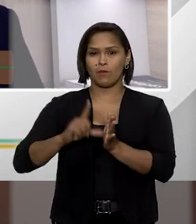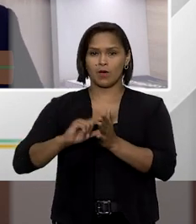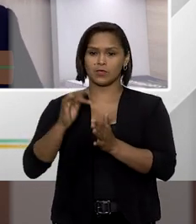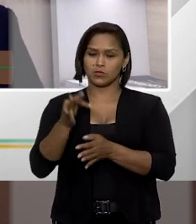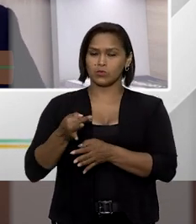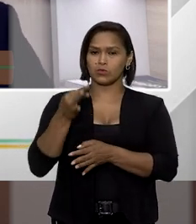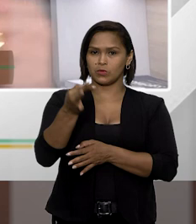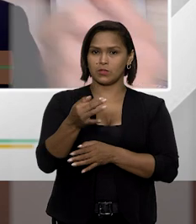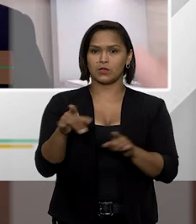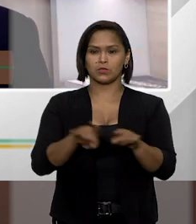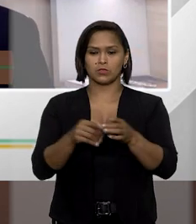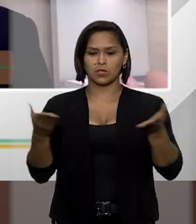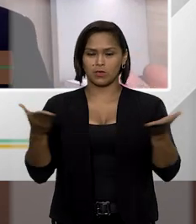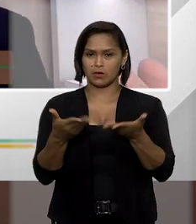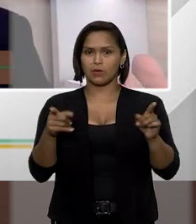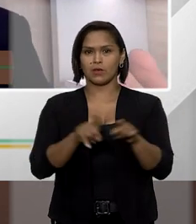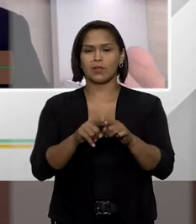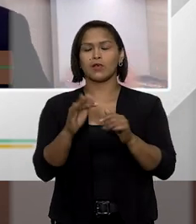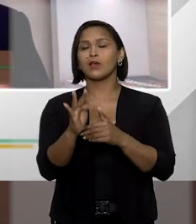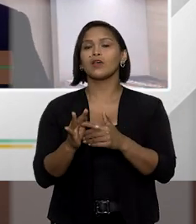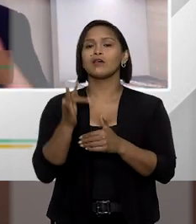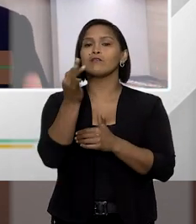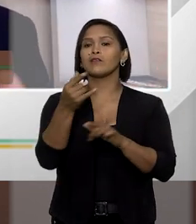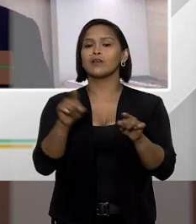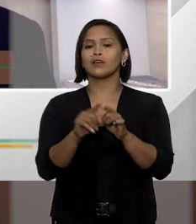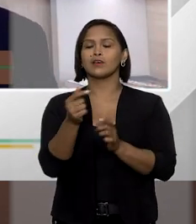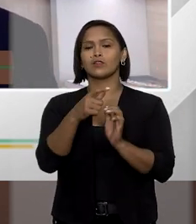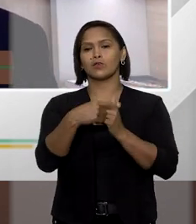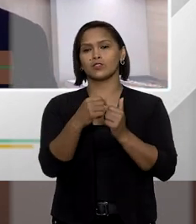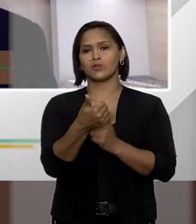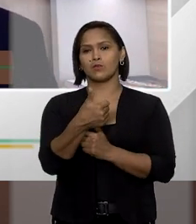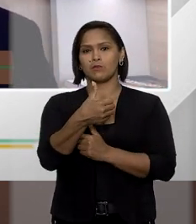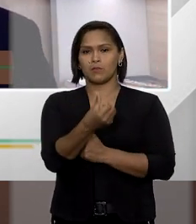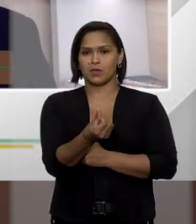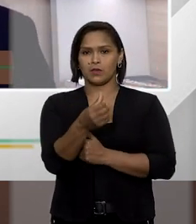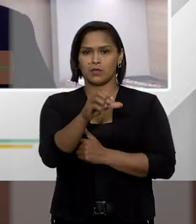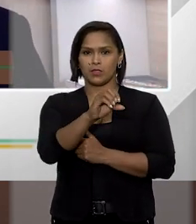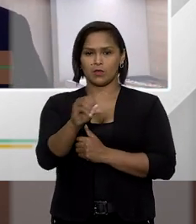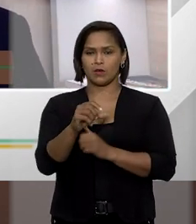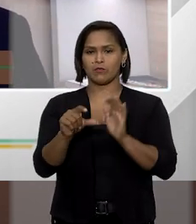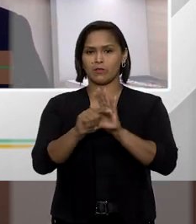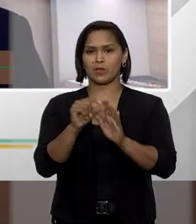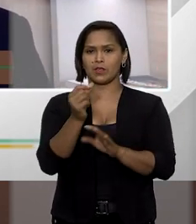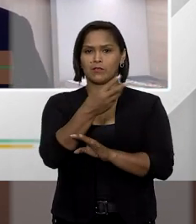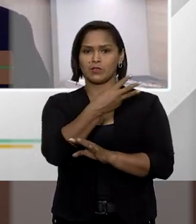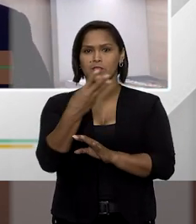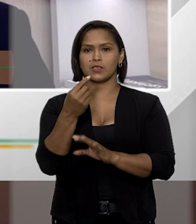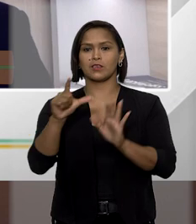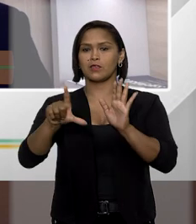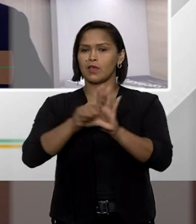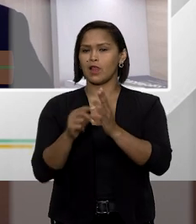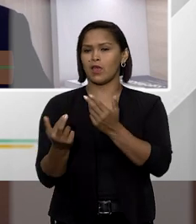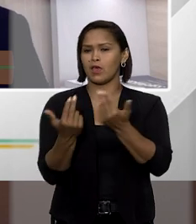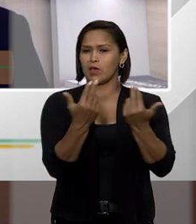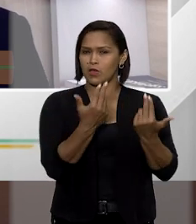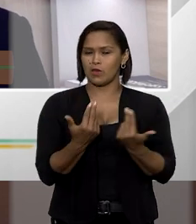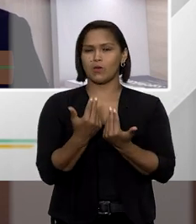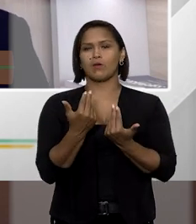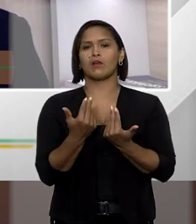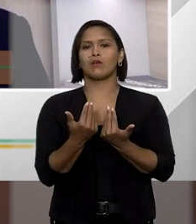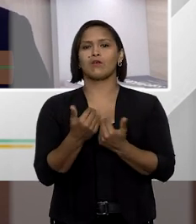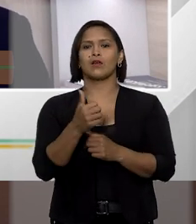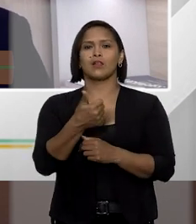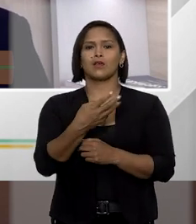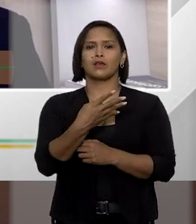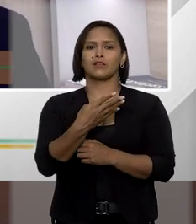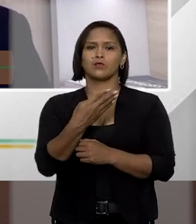e no depois. E foi além. Lá no artigo 169, parágrafo 3º desta mesma lei de licitações,